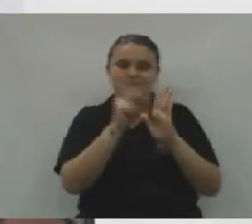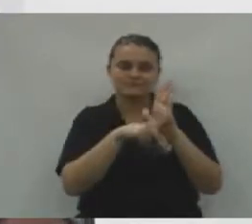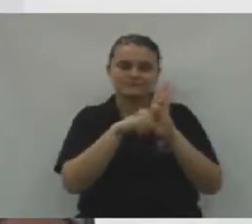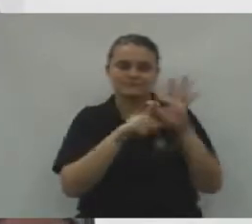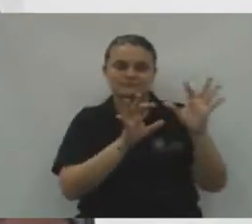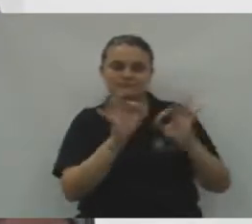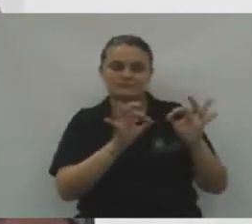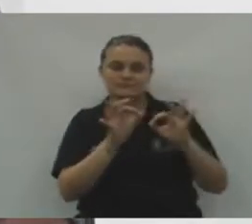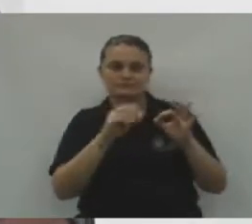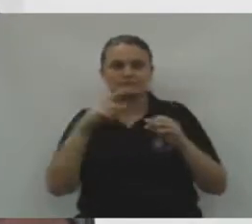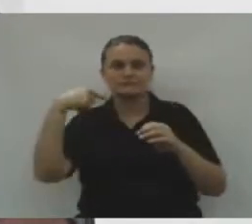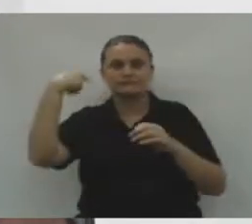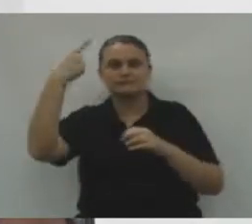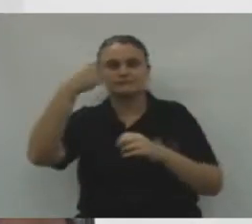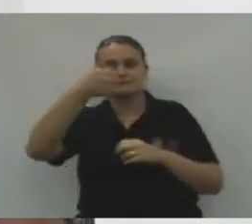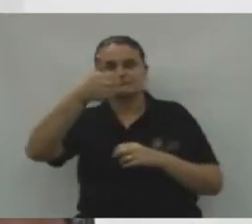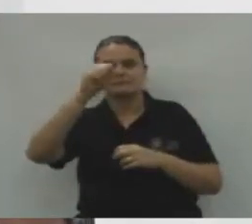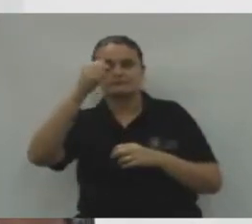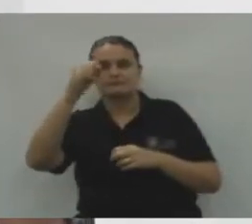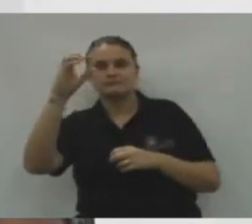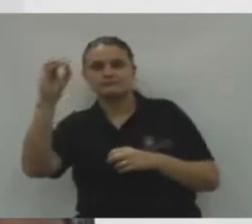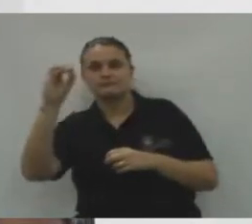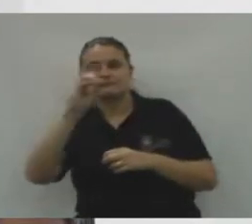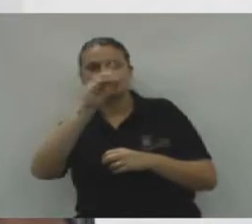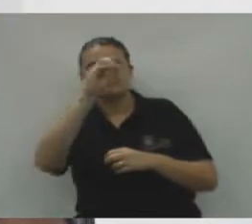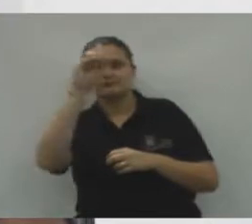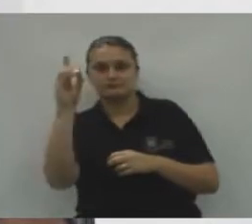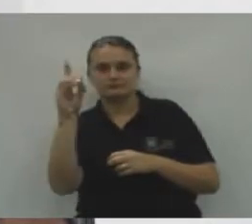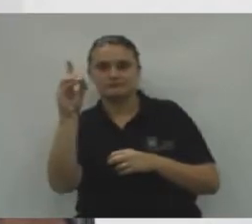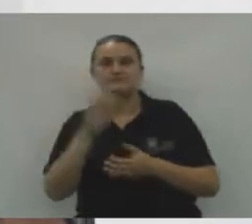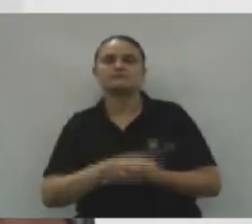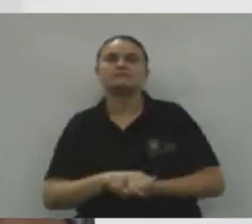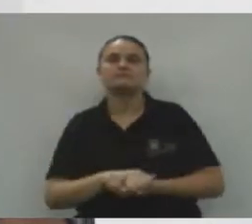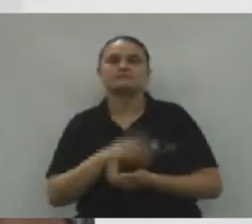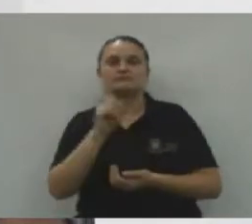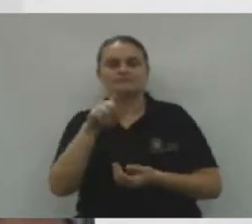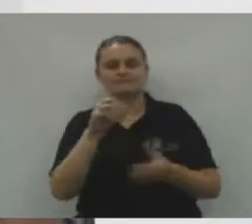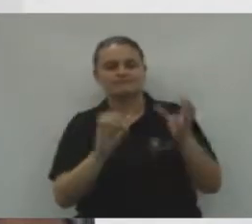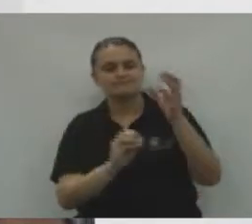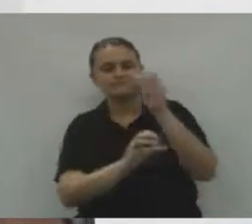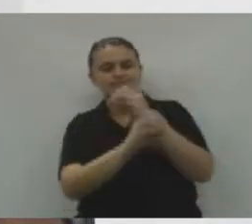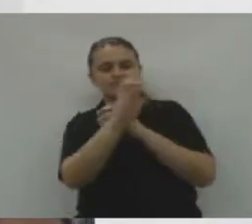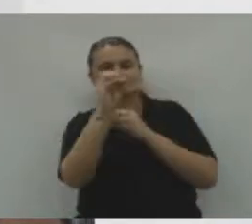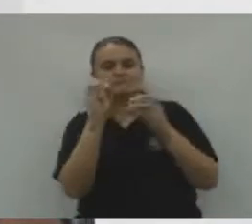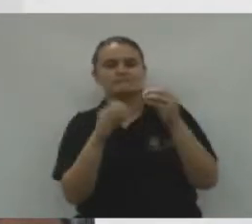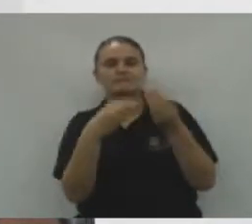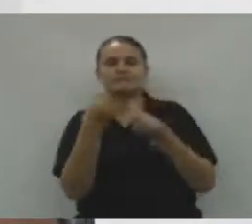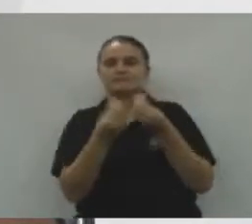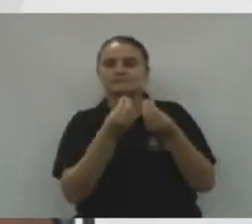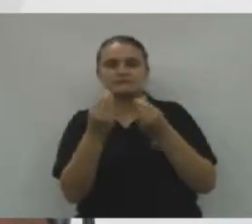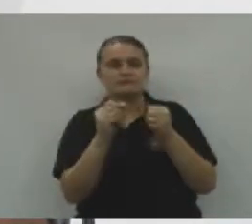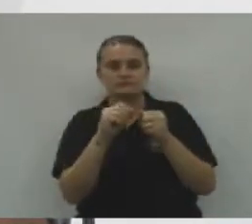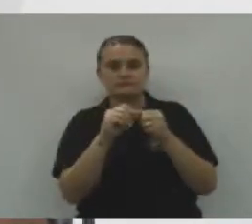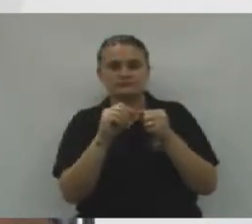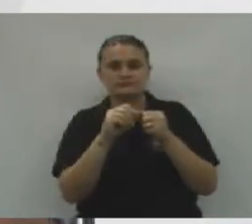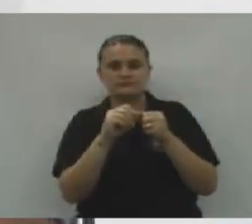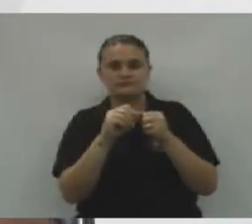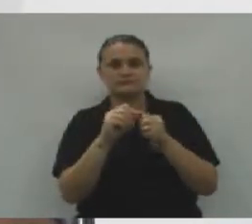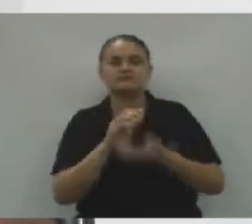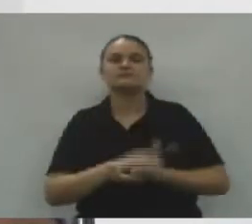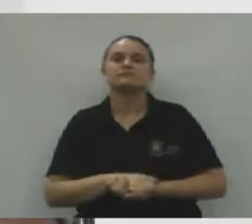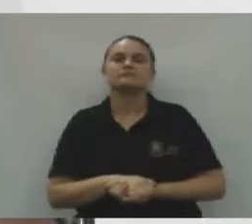próximos 180 dias, que é geralmente o ciclo das culturas olerícolas, das mais de